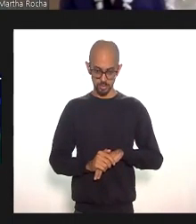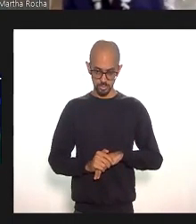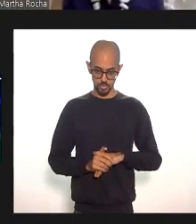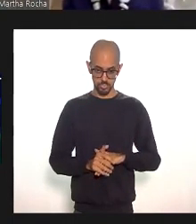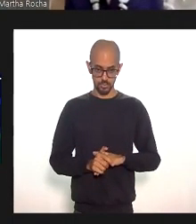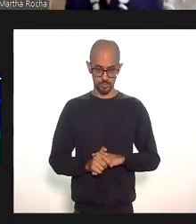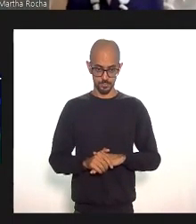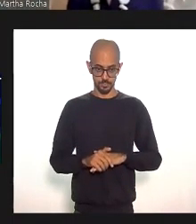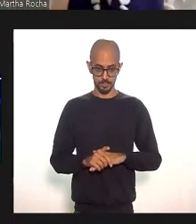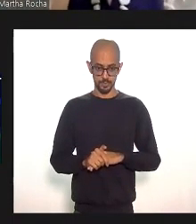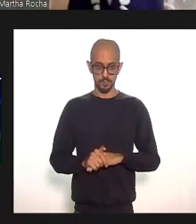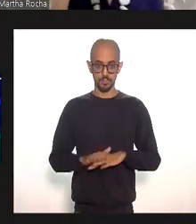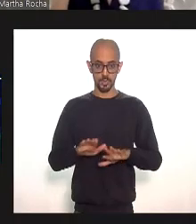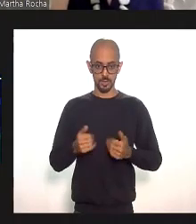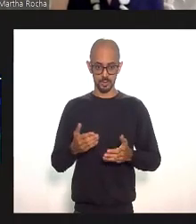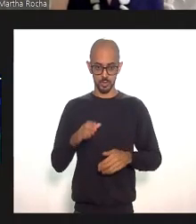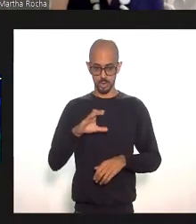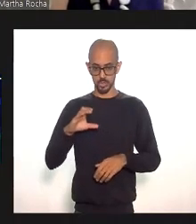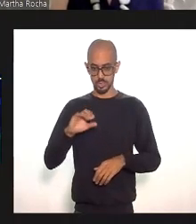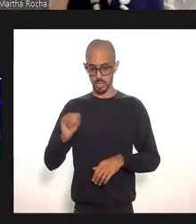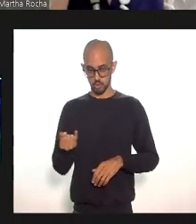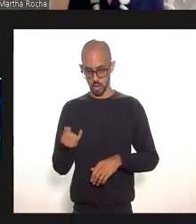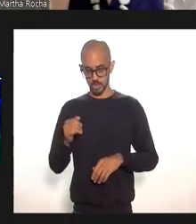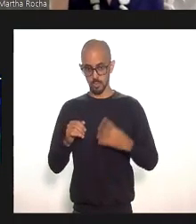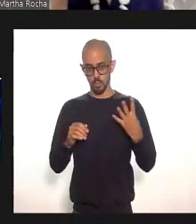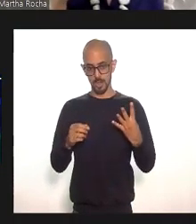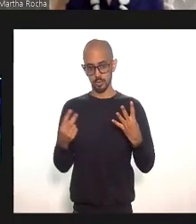Na Constituição, Justiça foi 4-2.